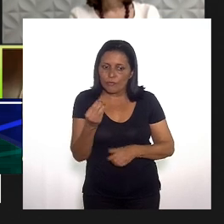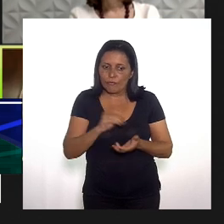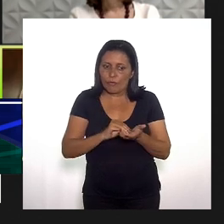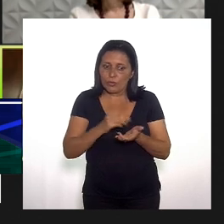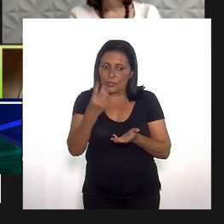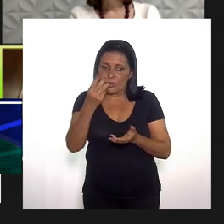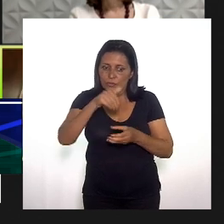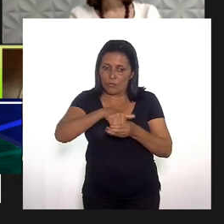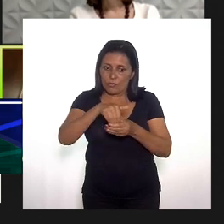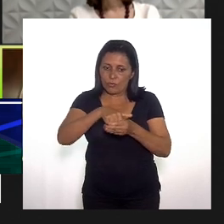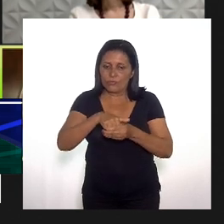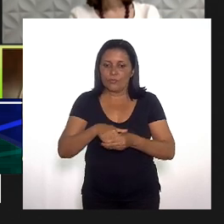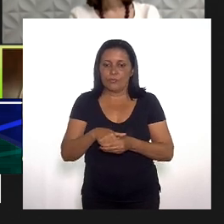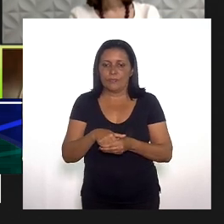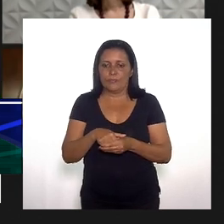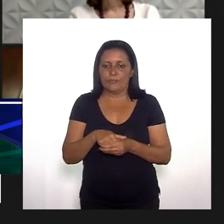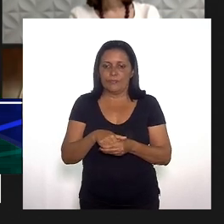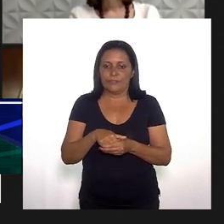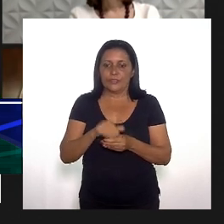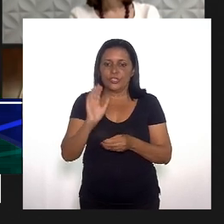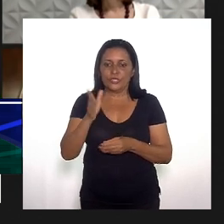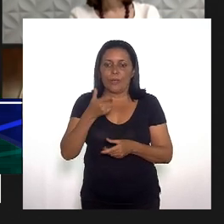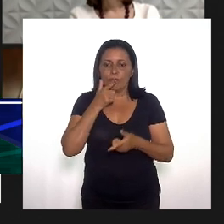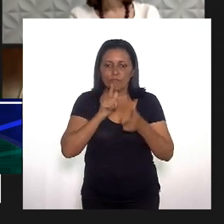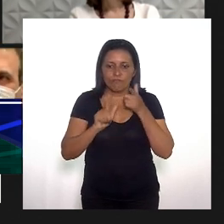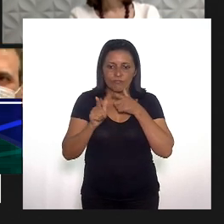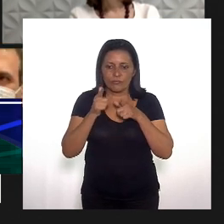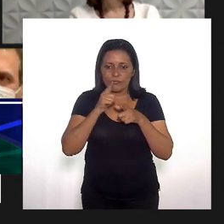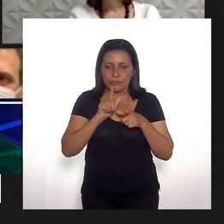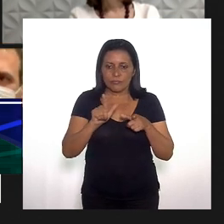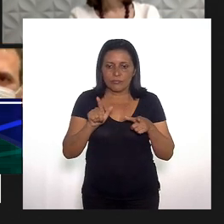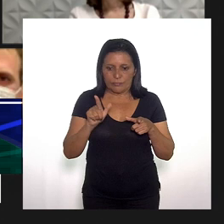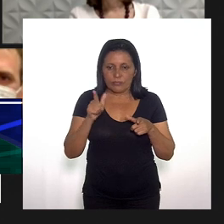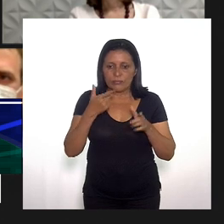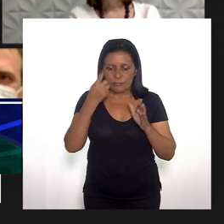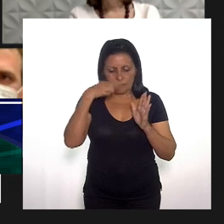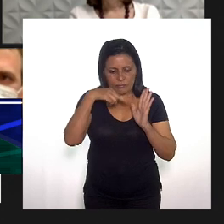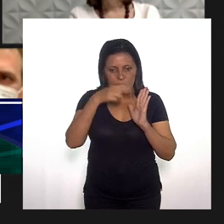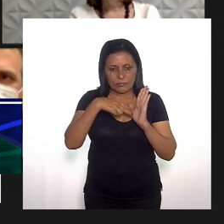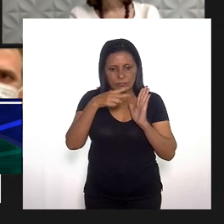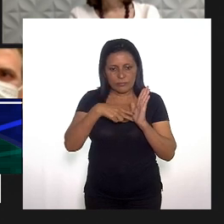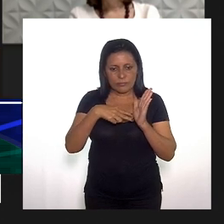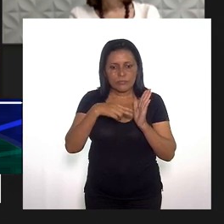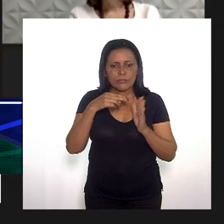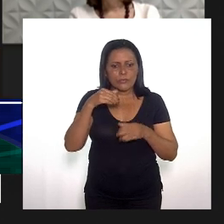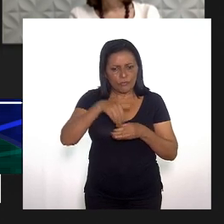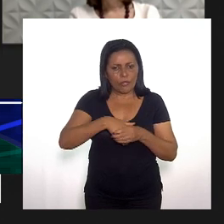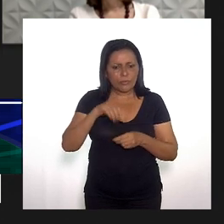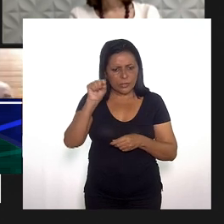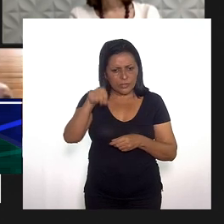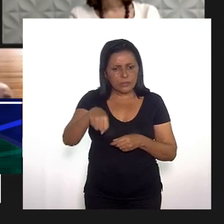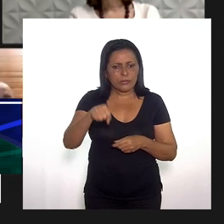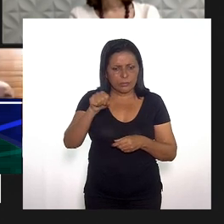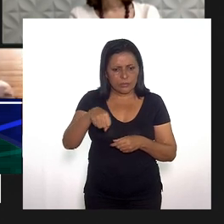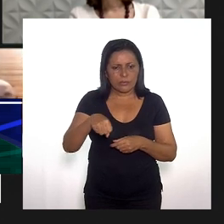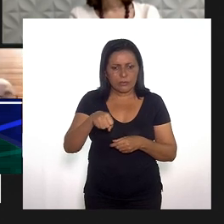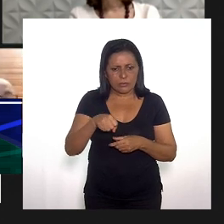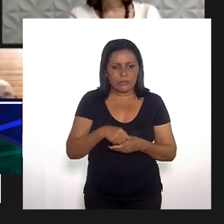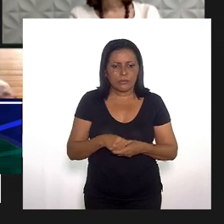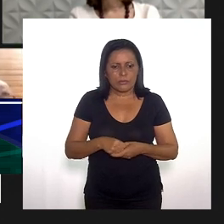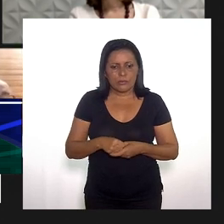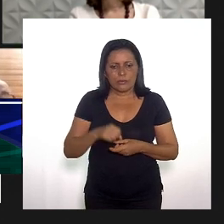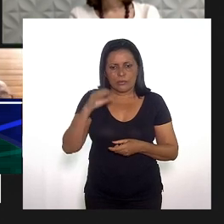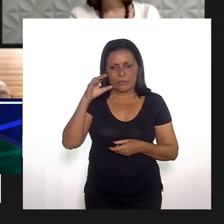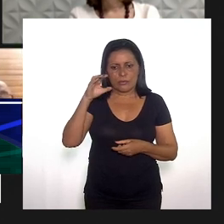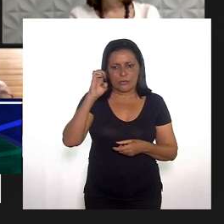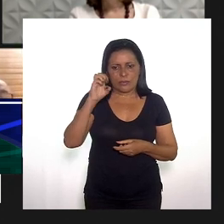Serra. Tá, eu já consignei. O primeiro. Voto sim. Valdo Serra votou sim, foi o